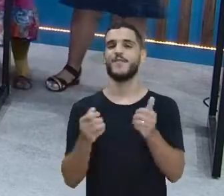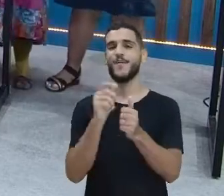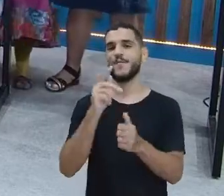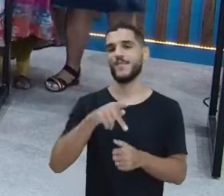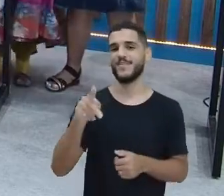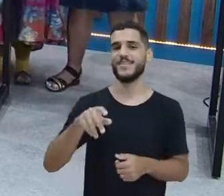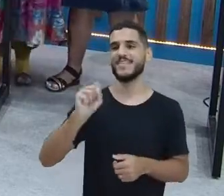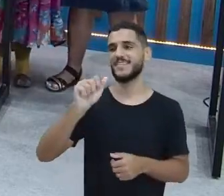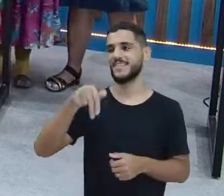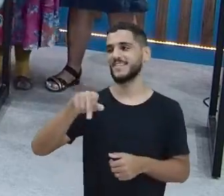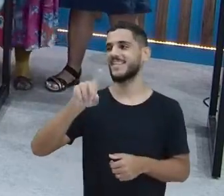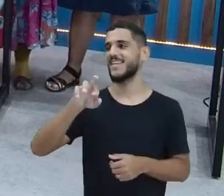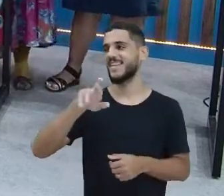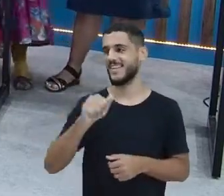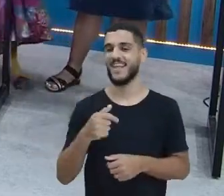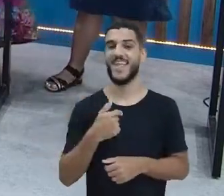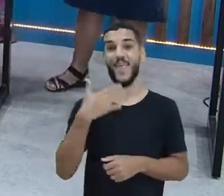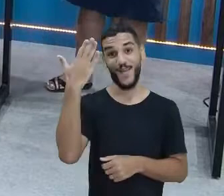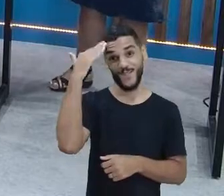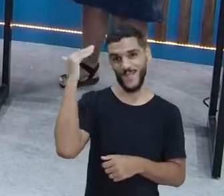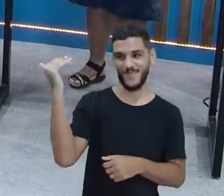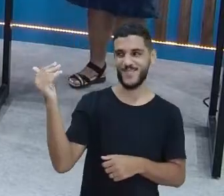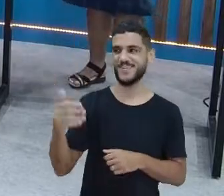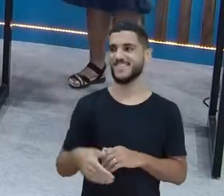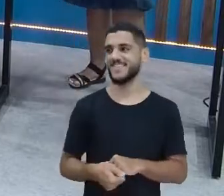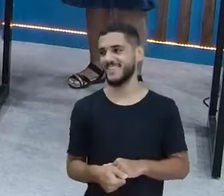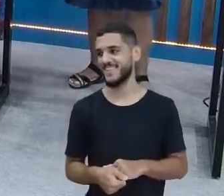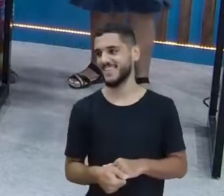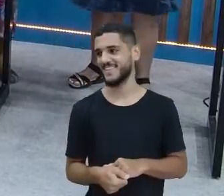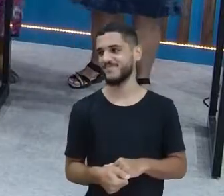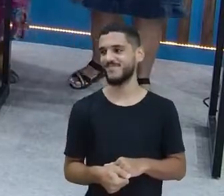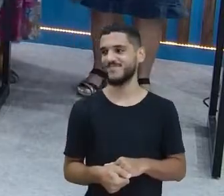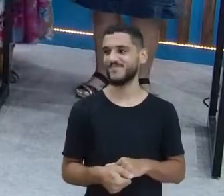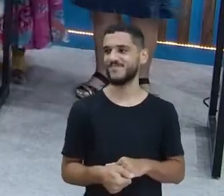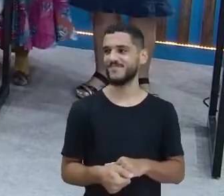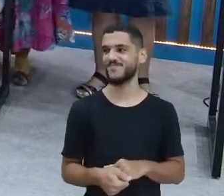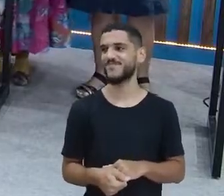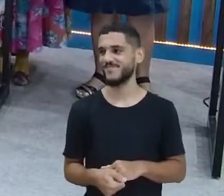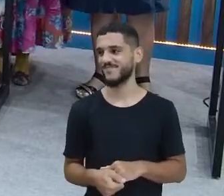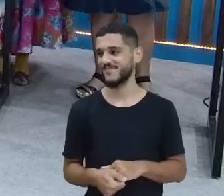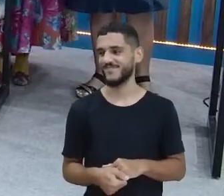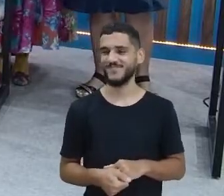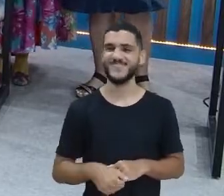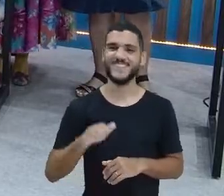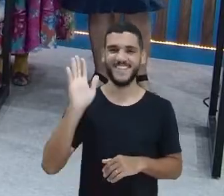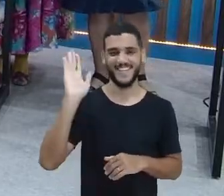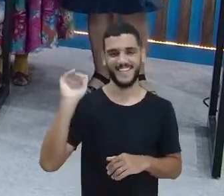de Marquê. Eita. Ah, eu vou ficar aí também, peraí. Obrigada.